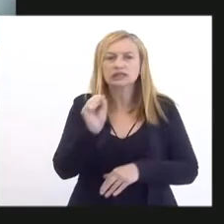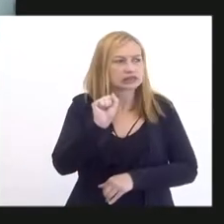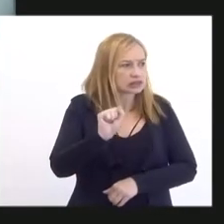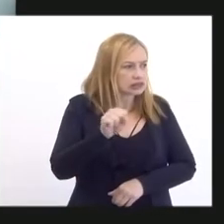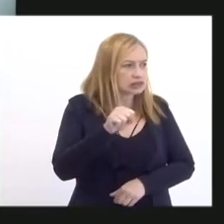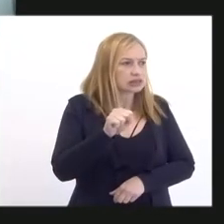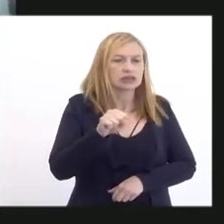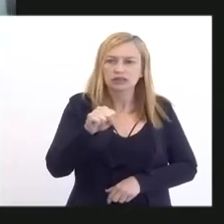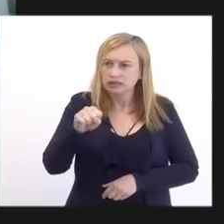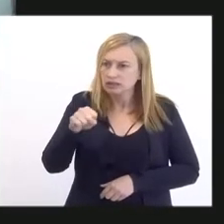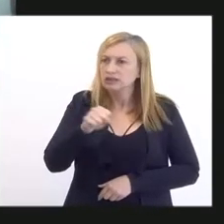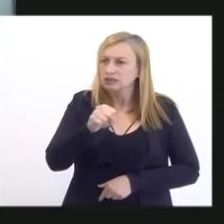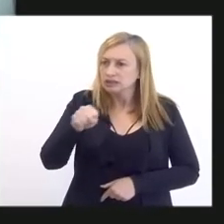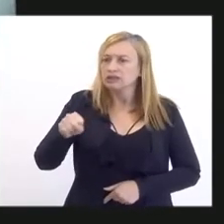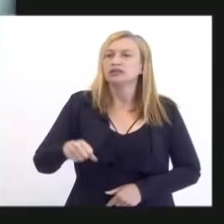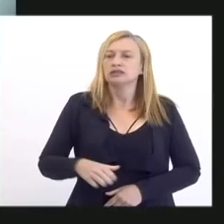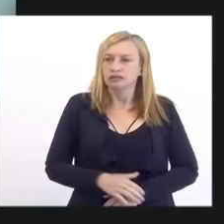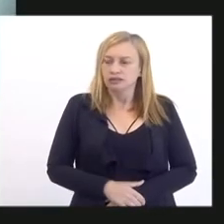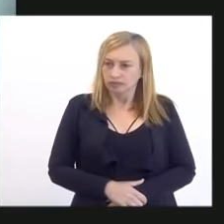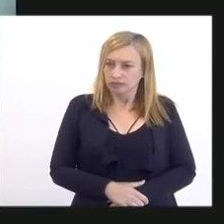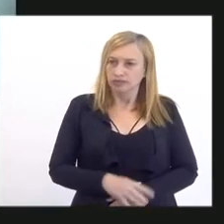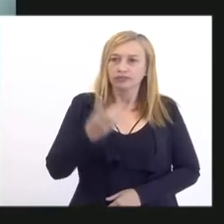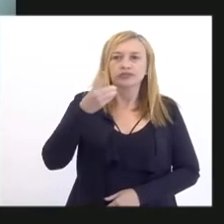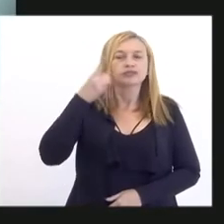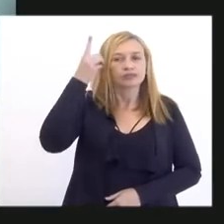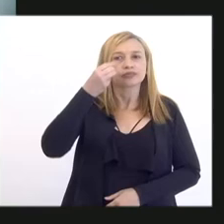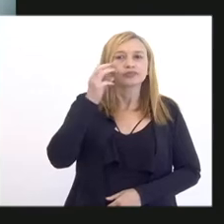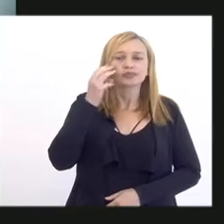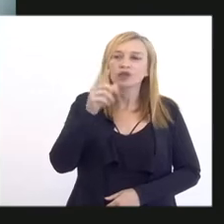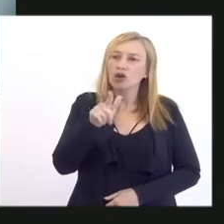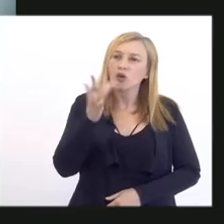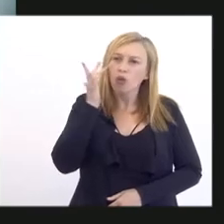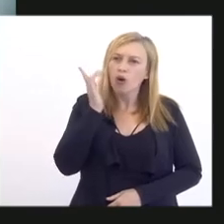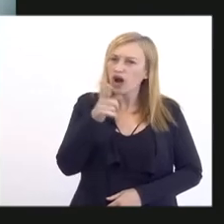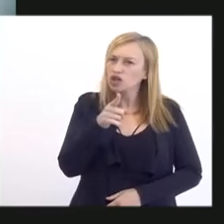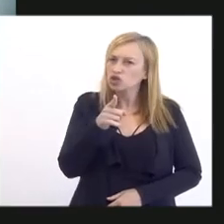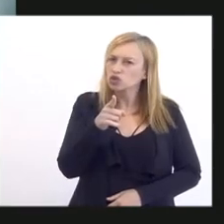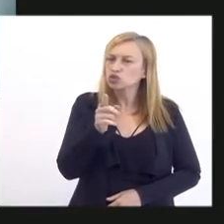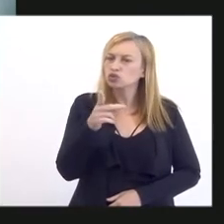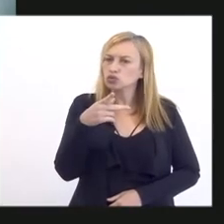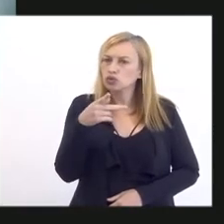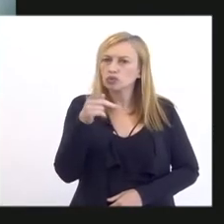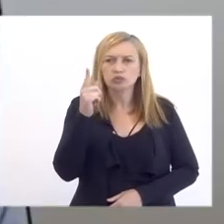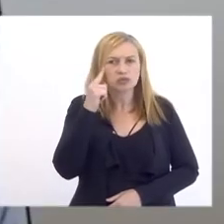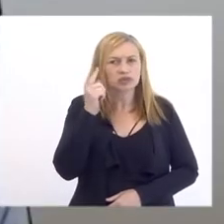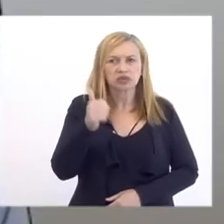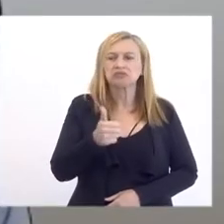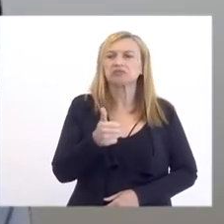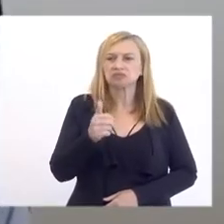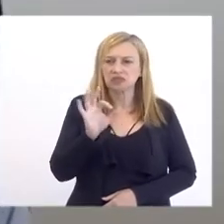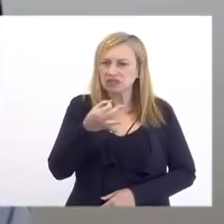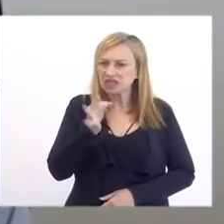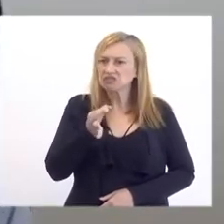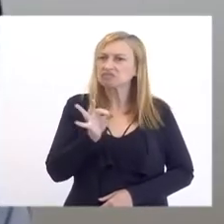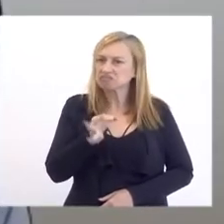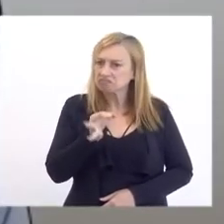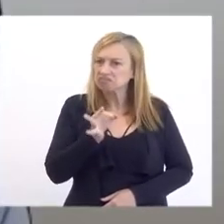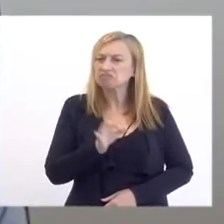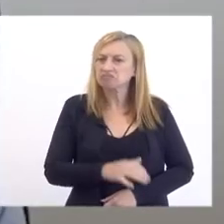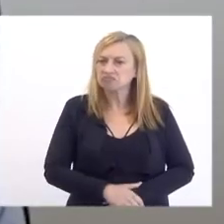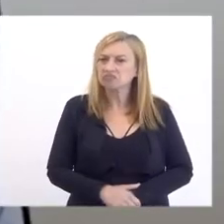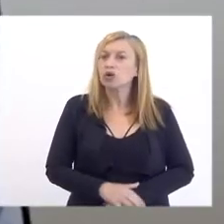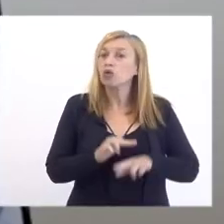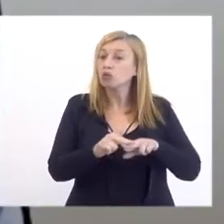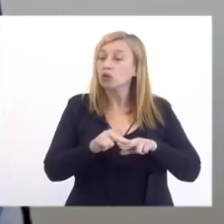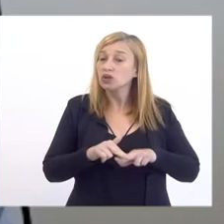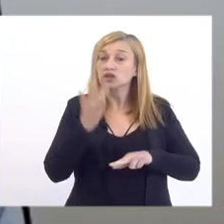Sim. Eu entendi perfeitamente. Quero falar também, deputado Waldeck. E acho que a sua reflexão tem total procedência. Né? Por